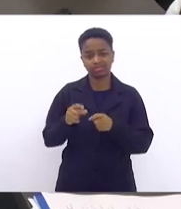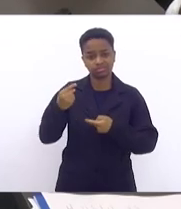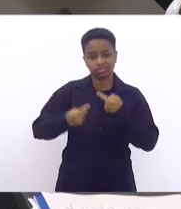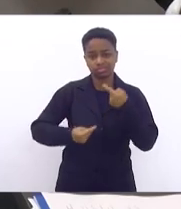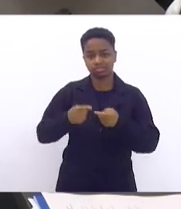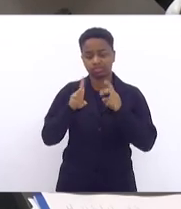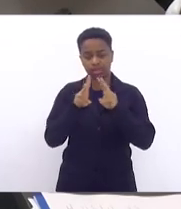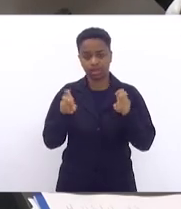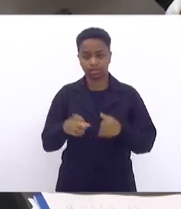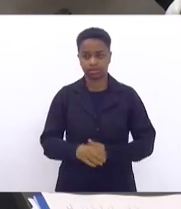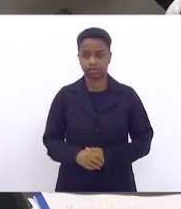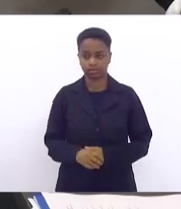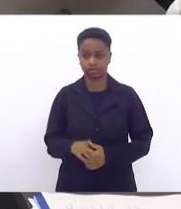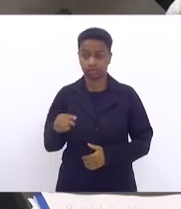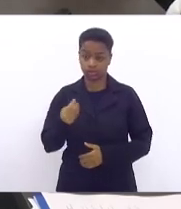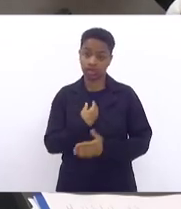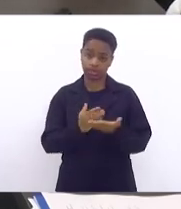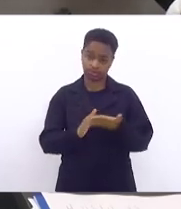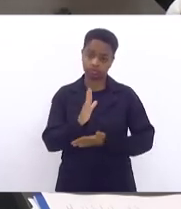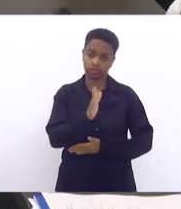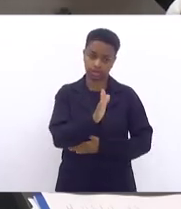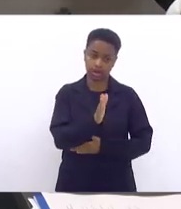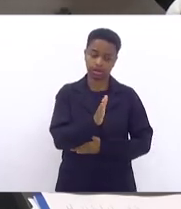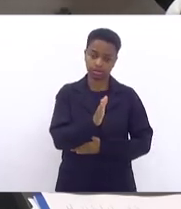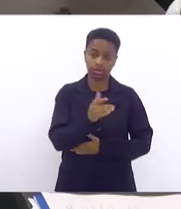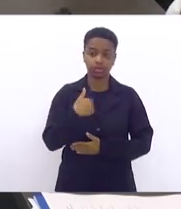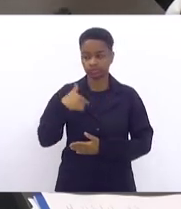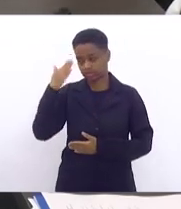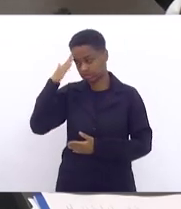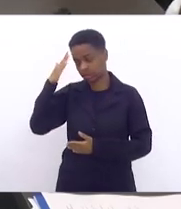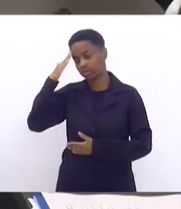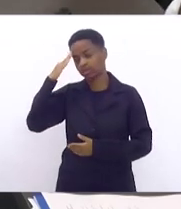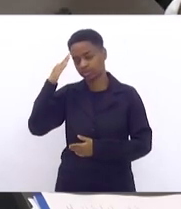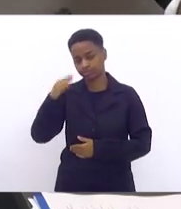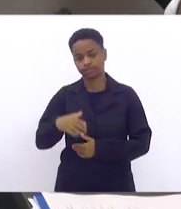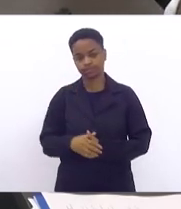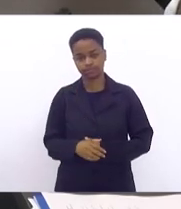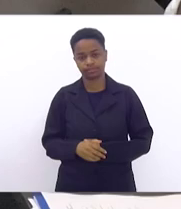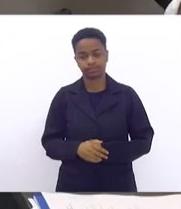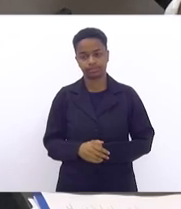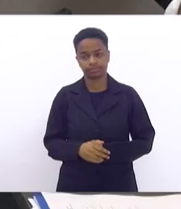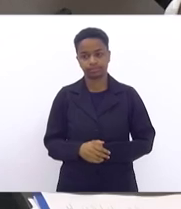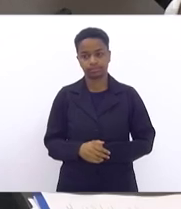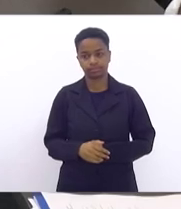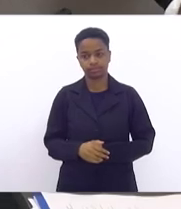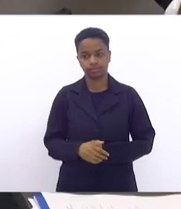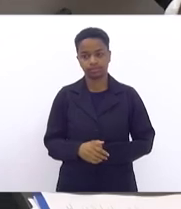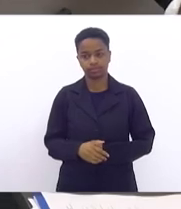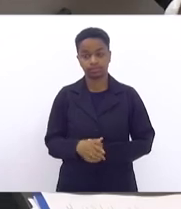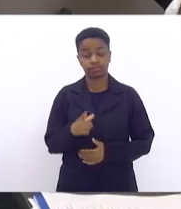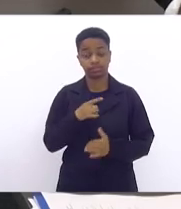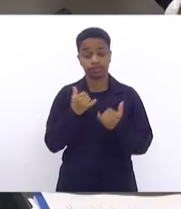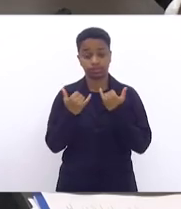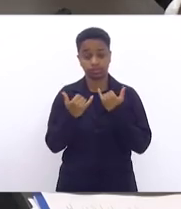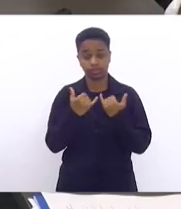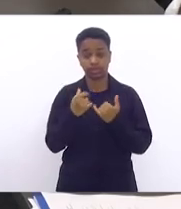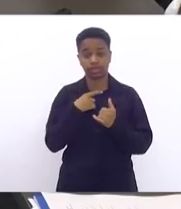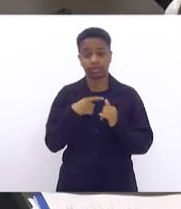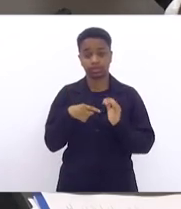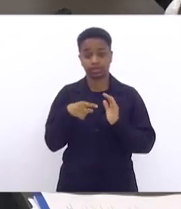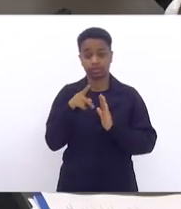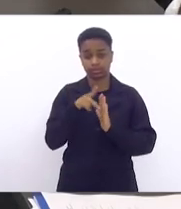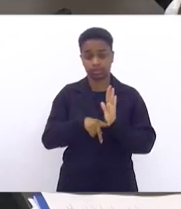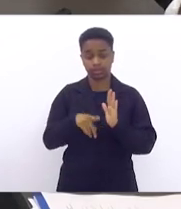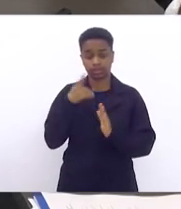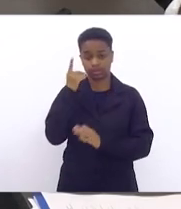O nosso já passou pela CCJ. Eu sei. Tem informação aqui que tem um projeto do deputado André Correia que é